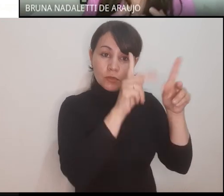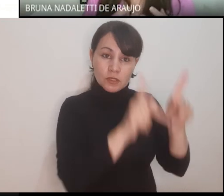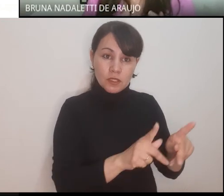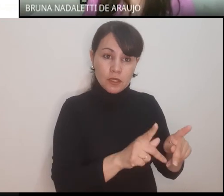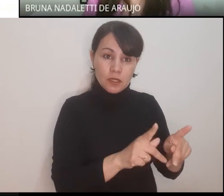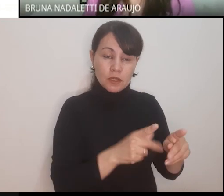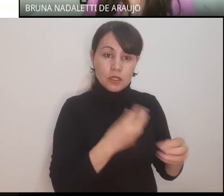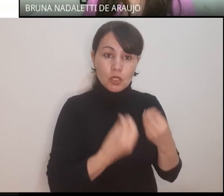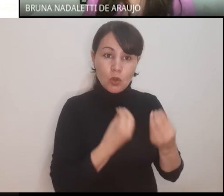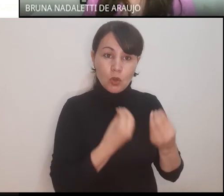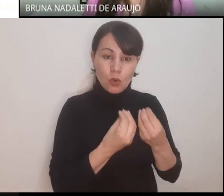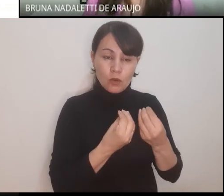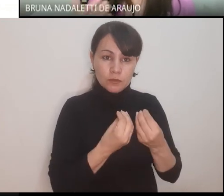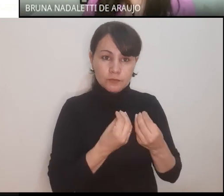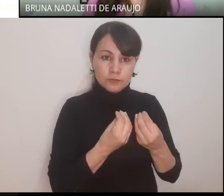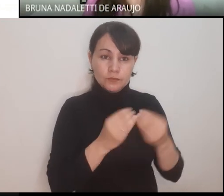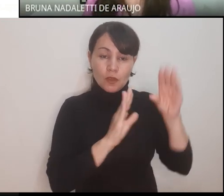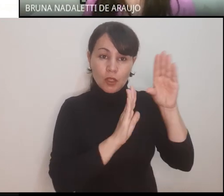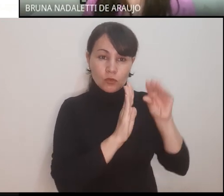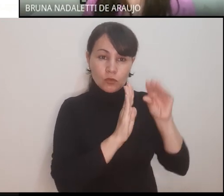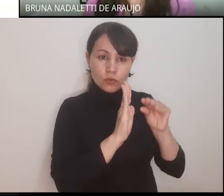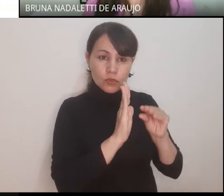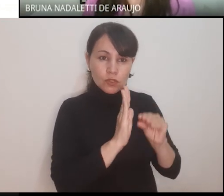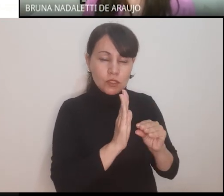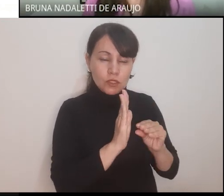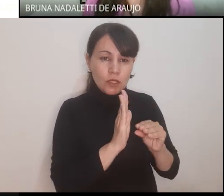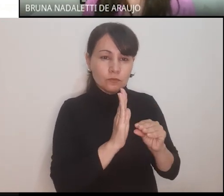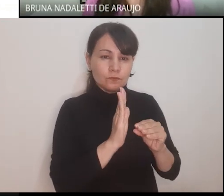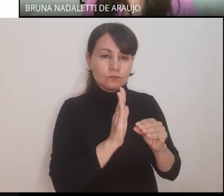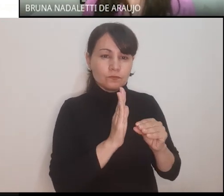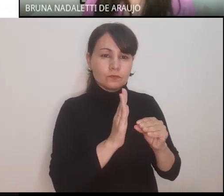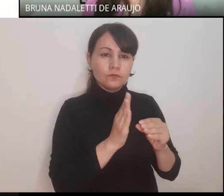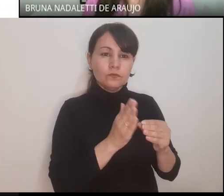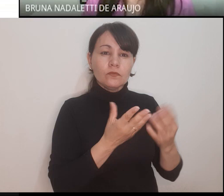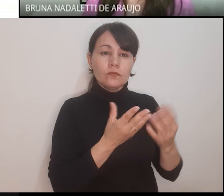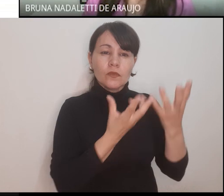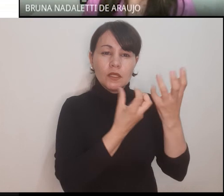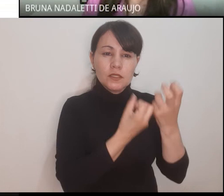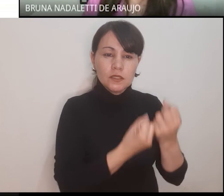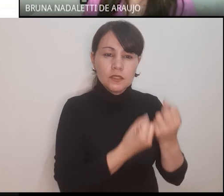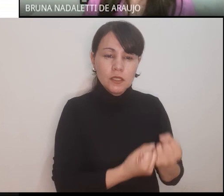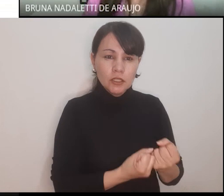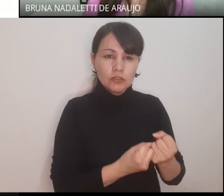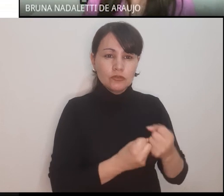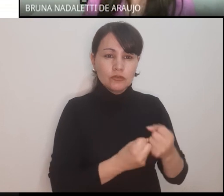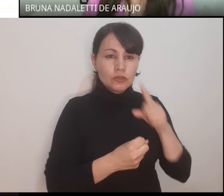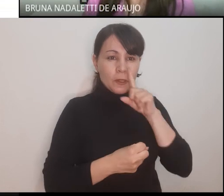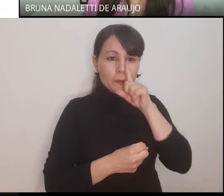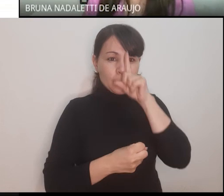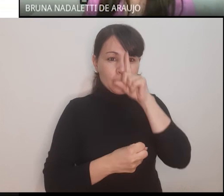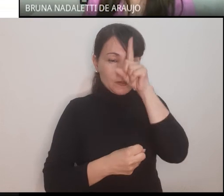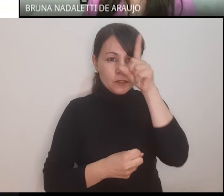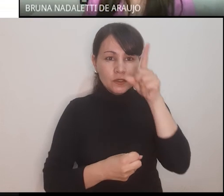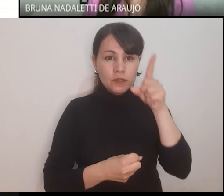a redução a um mínimo aceitável do risco